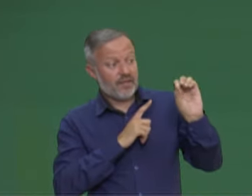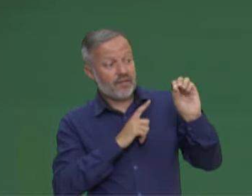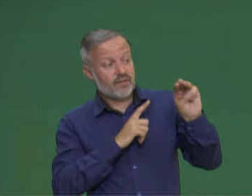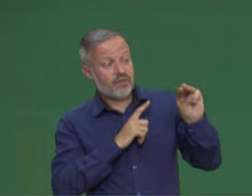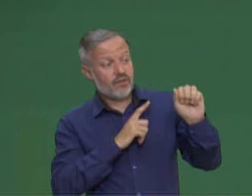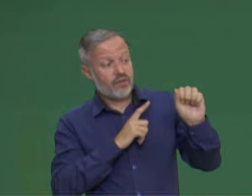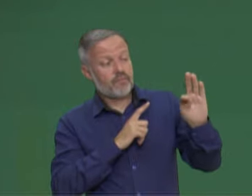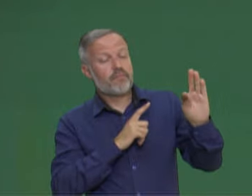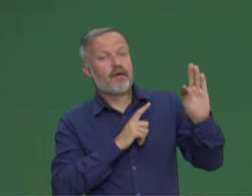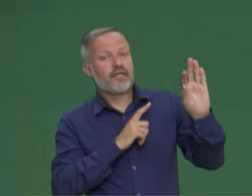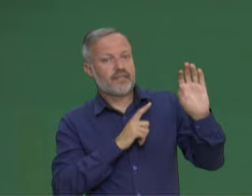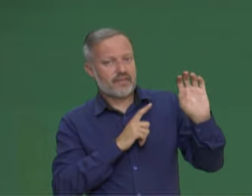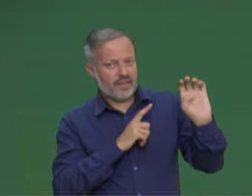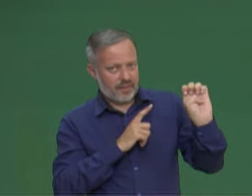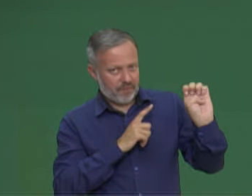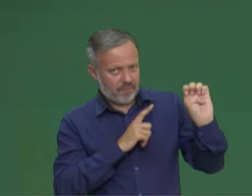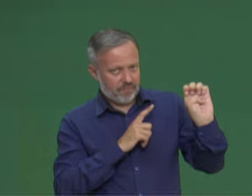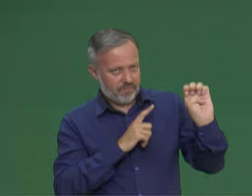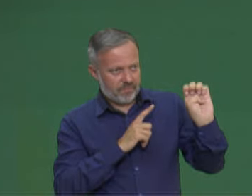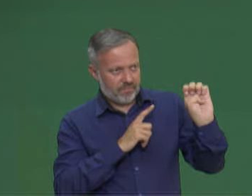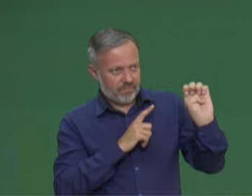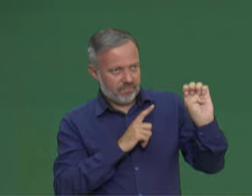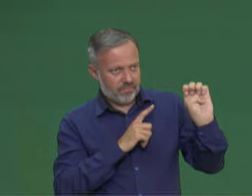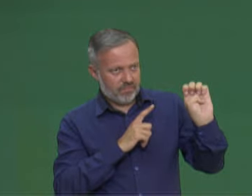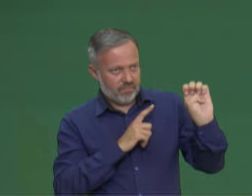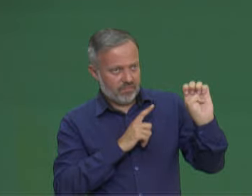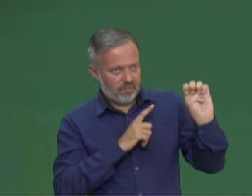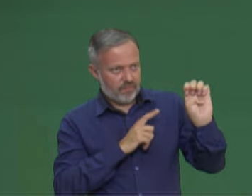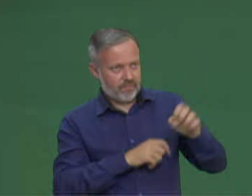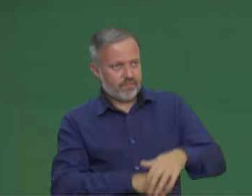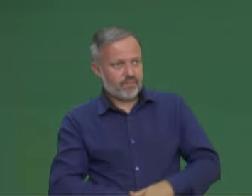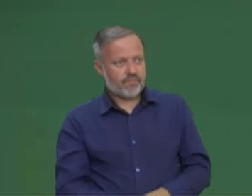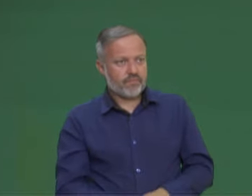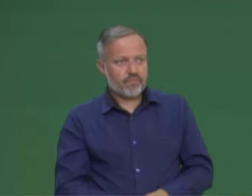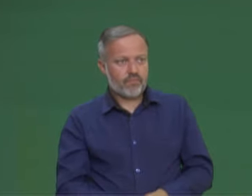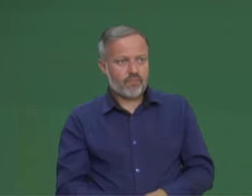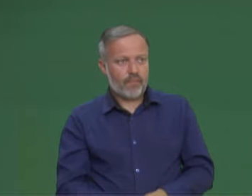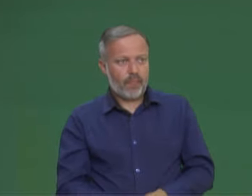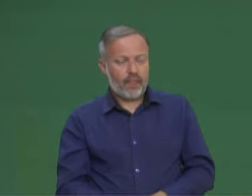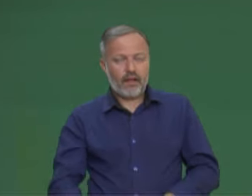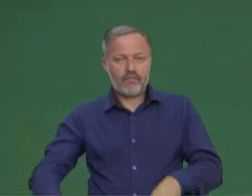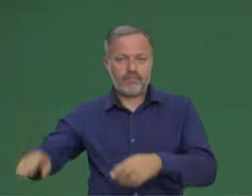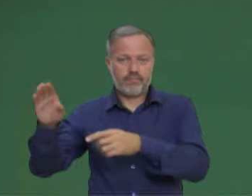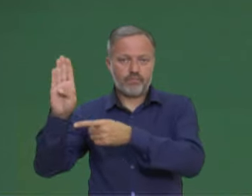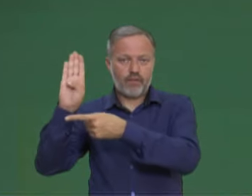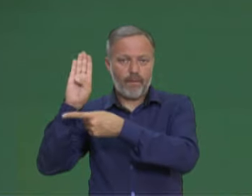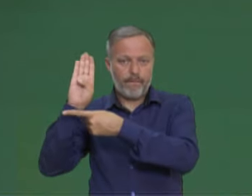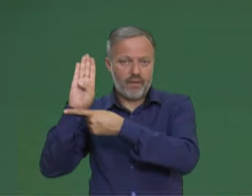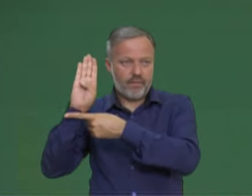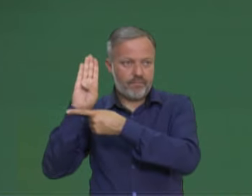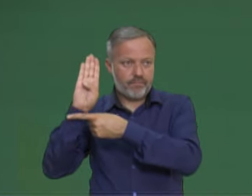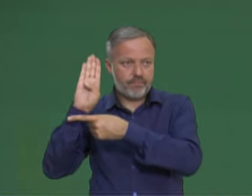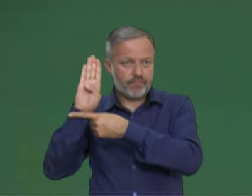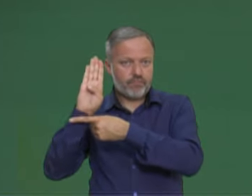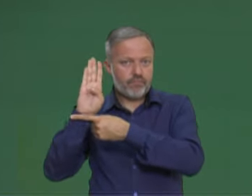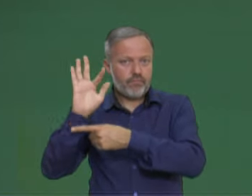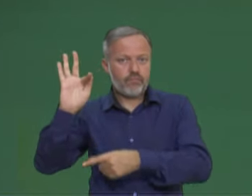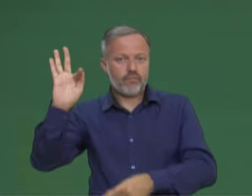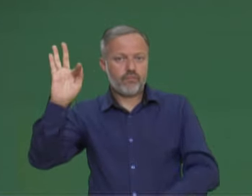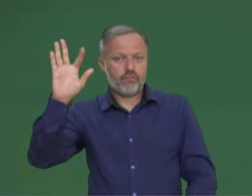T ali indicando informalidade, certo? Agora, propaganda B, es